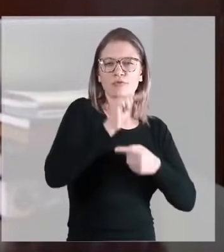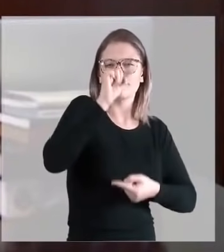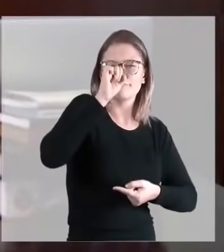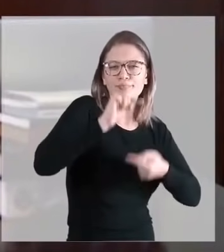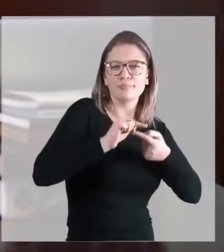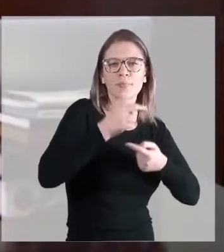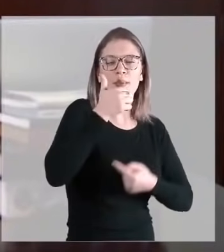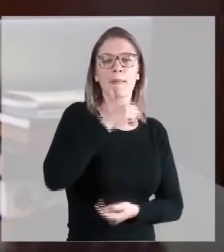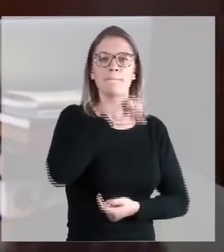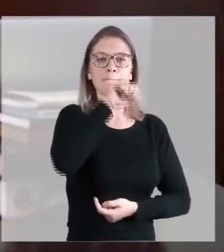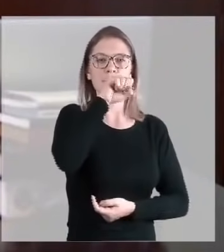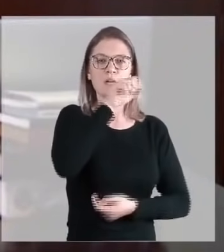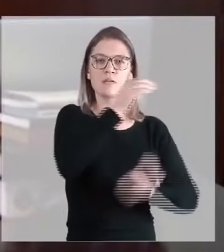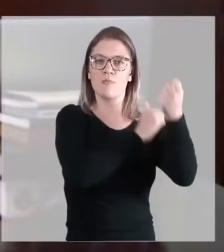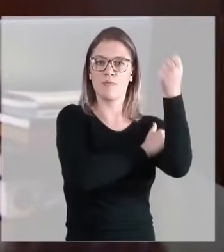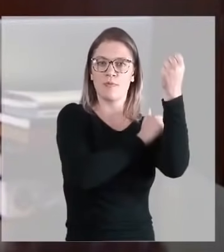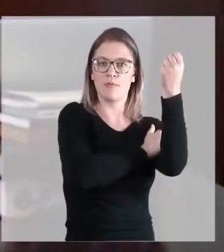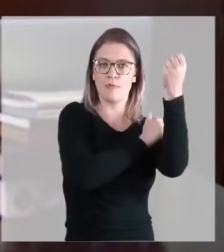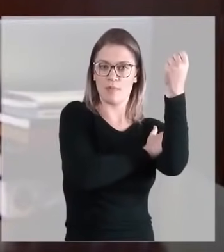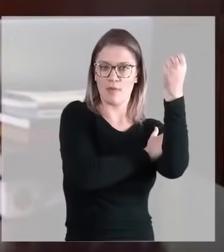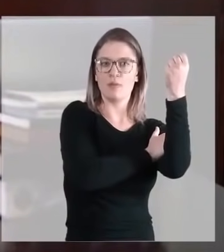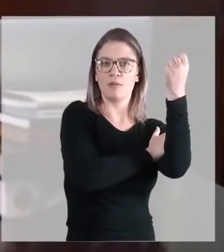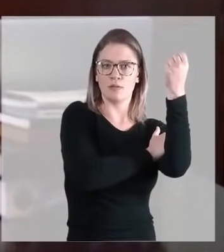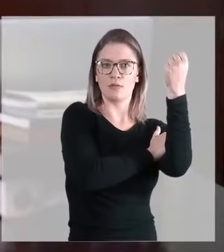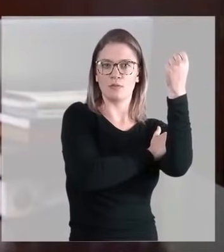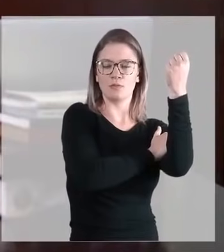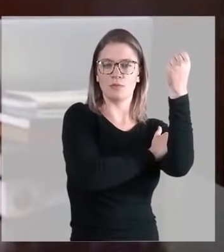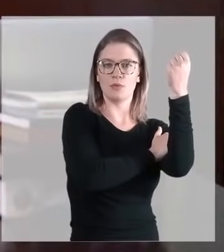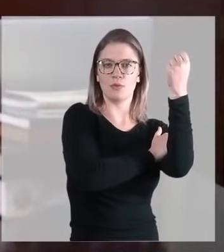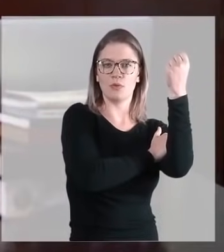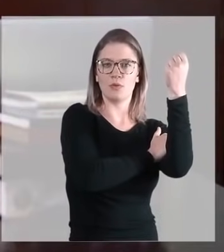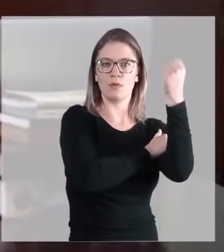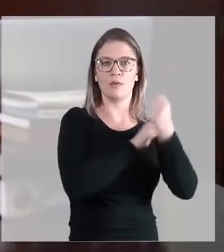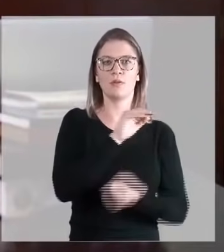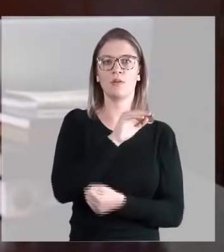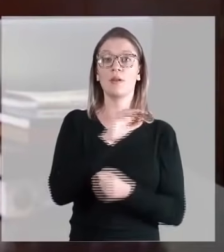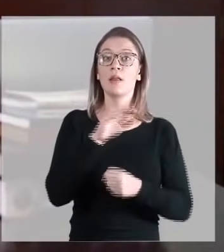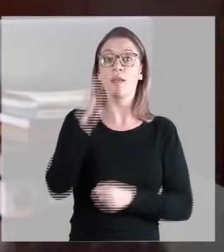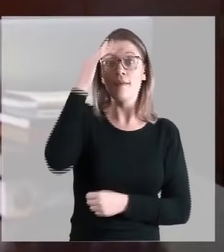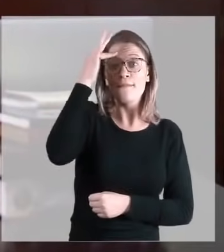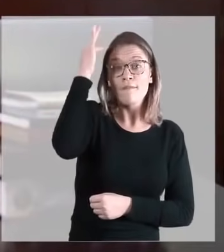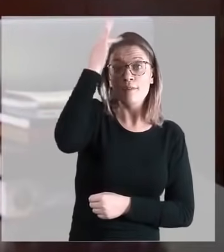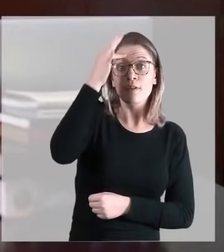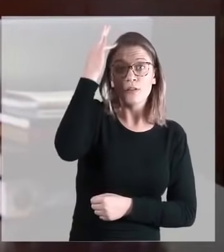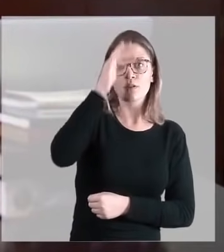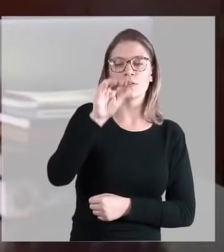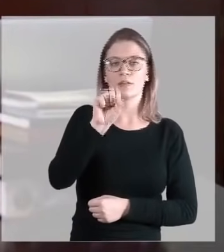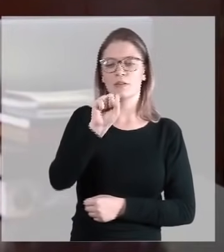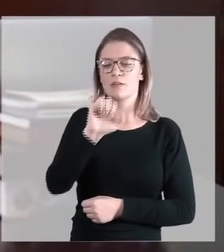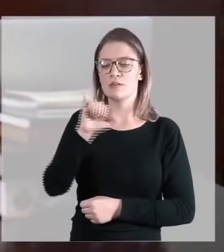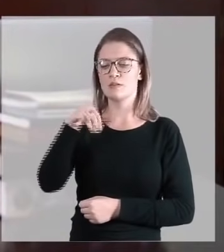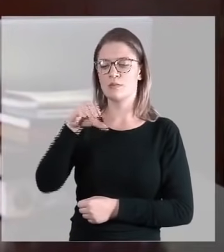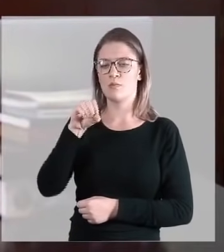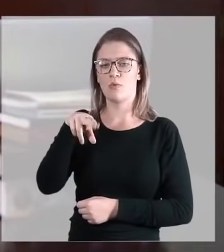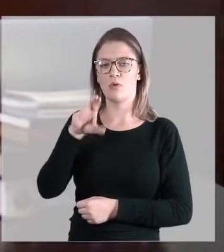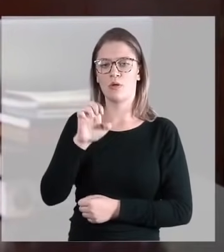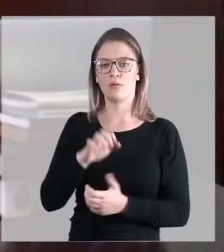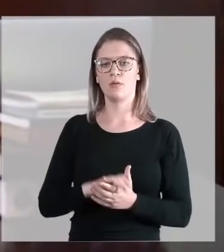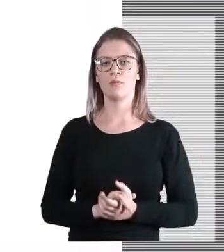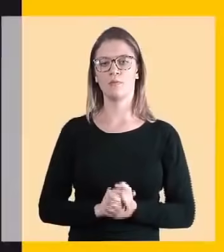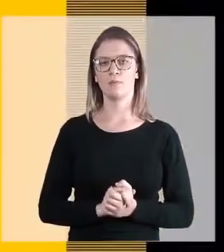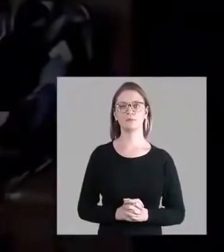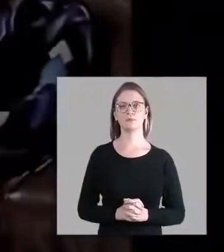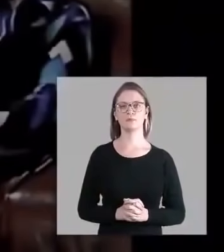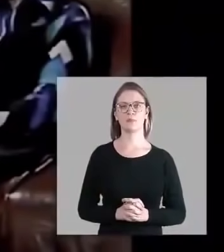vídeo bem curtinho da mãe do feminismo de segunda onda, a também filósofa Simone